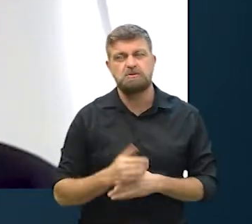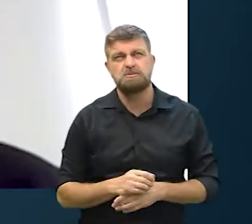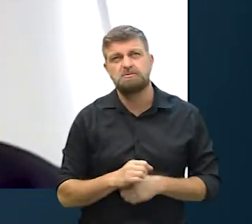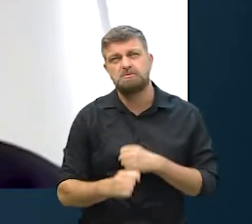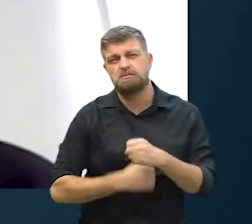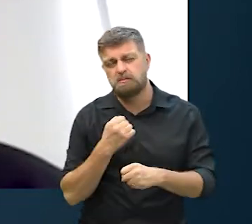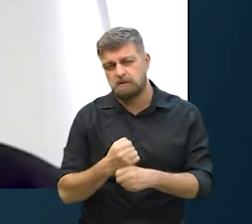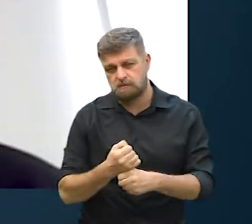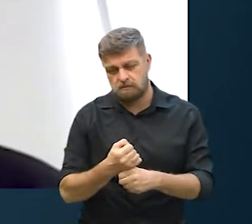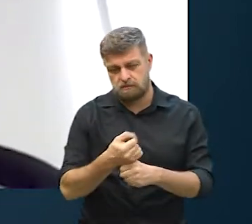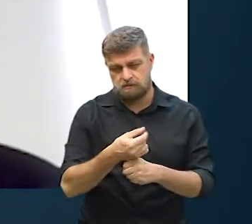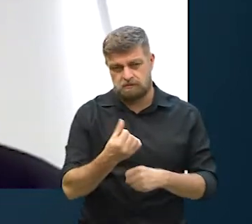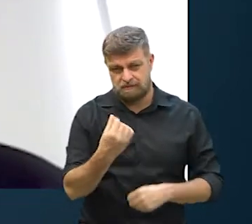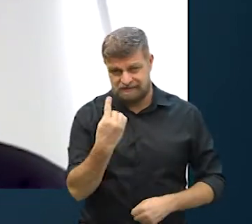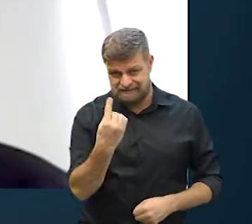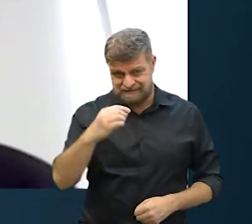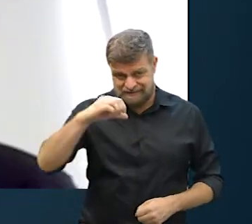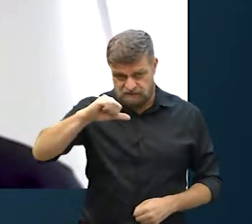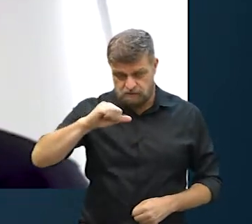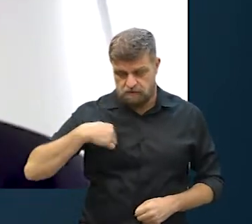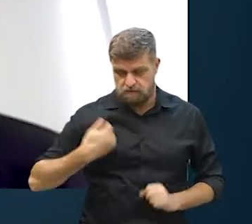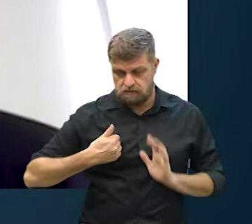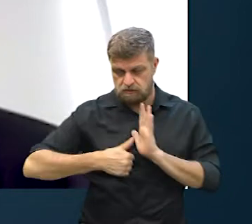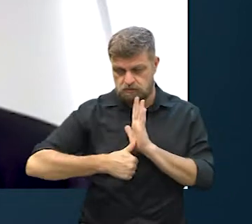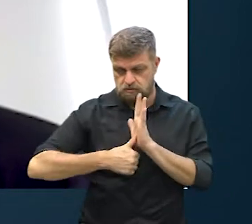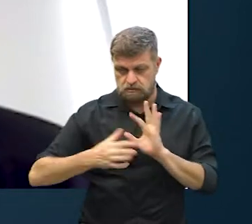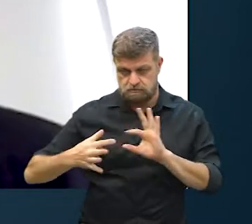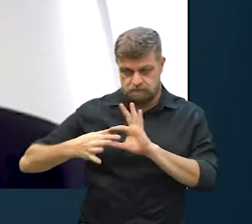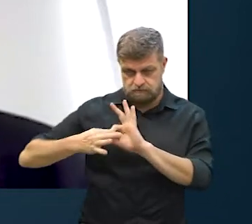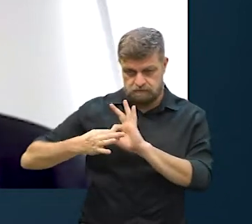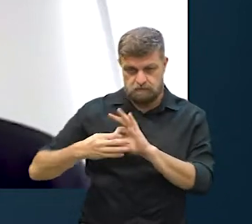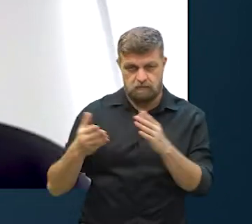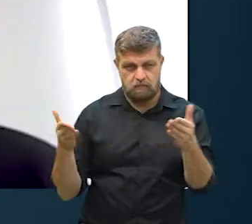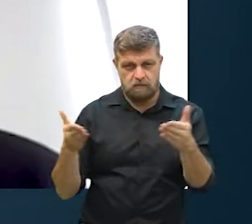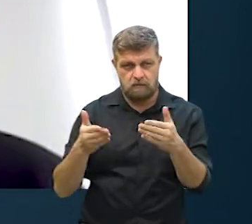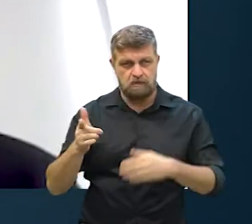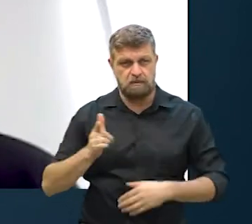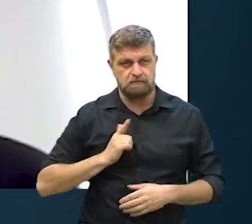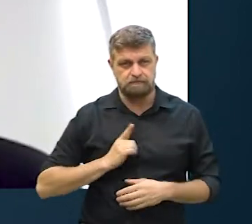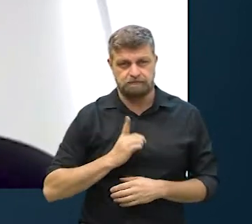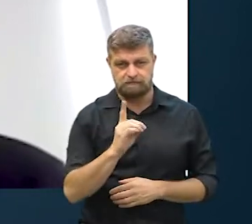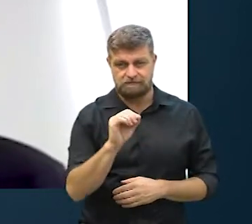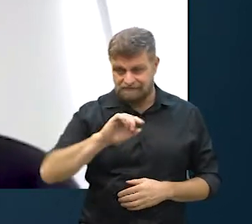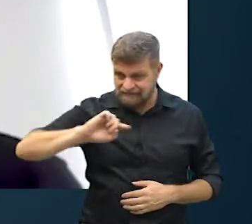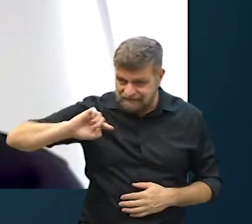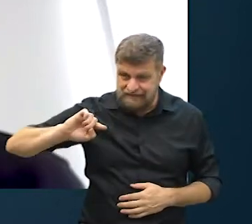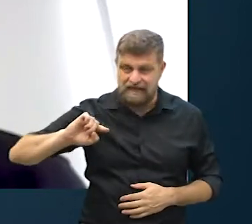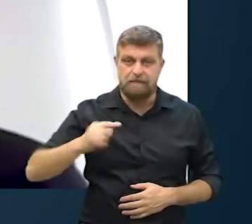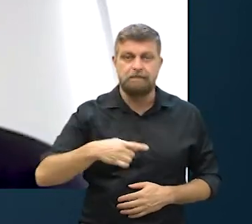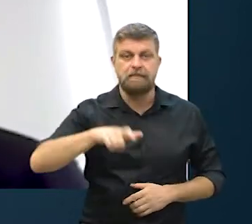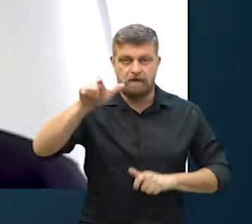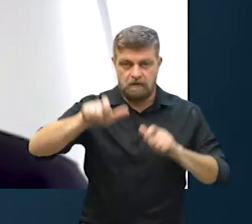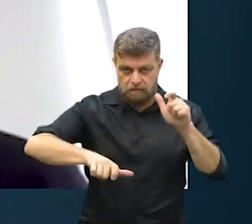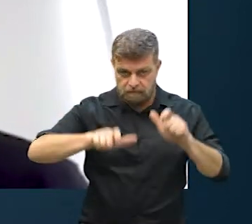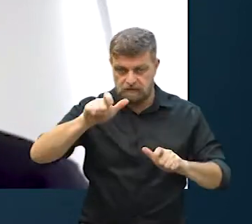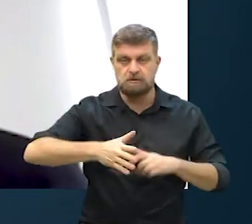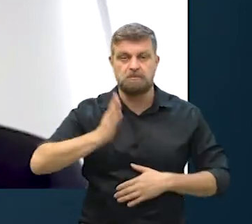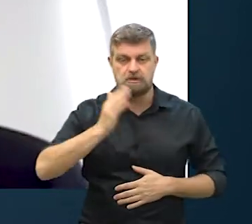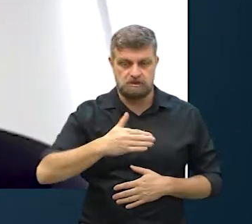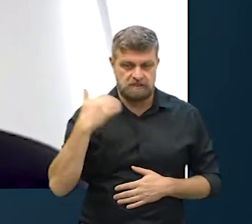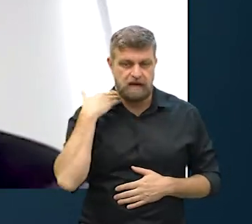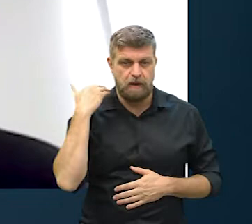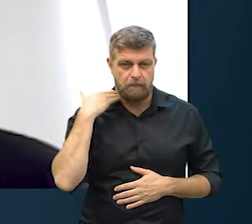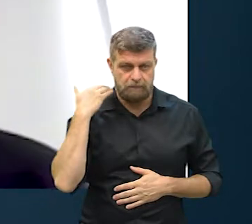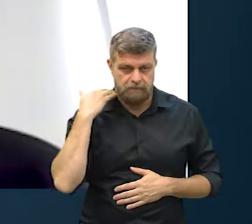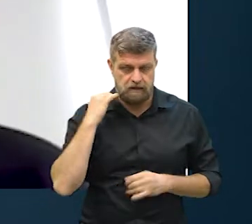ali de 2019, né, os sócios se juntaram, e aí hoje a gente já está chegando nas 10.000 contas abertas